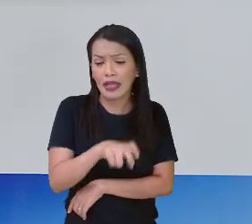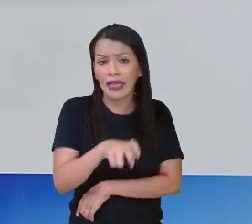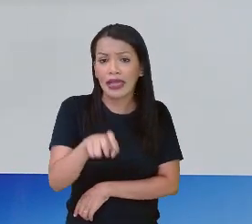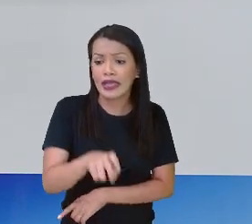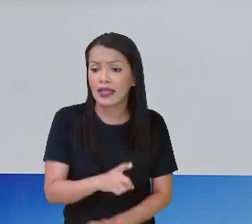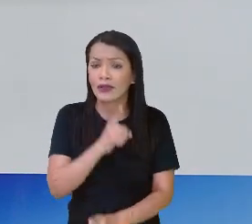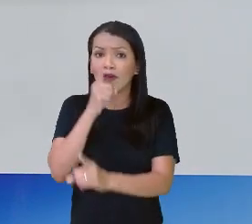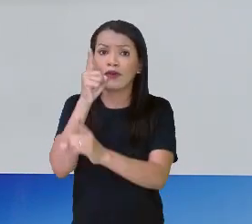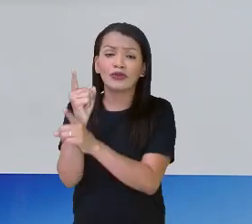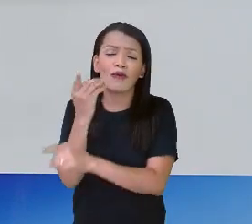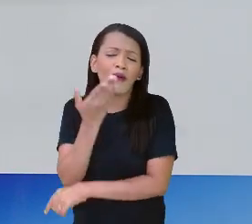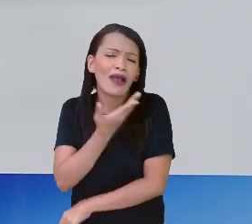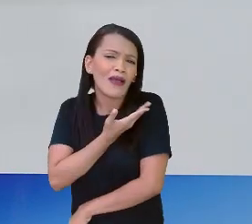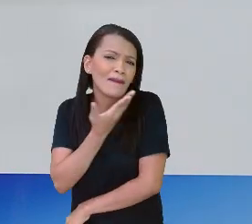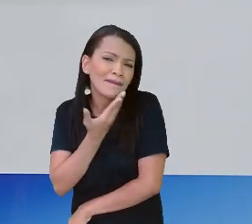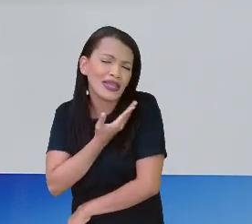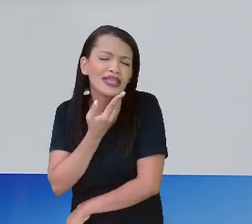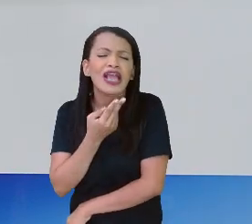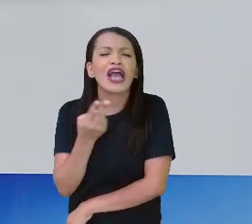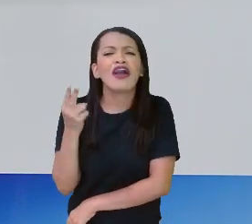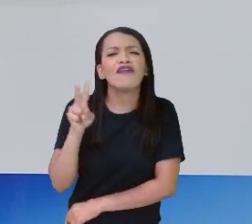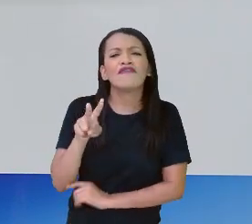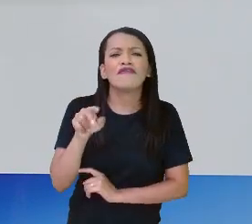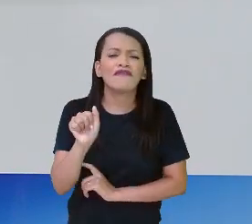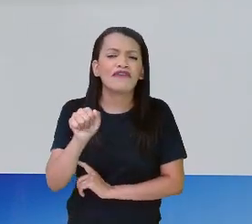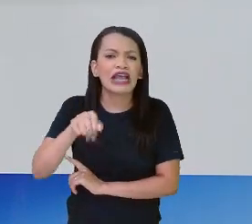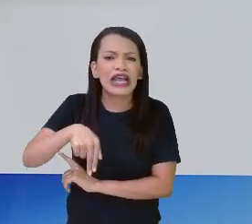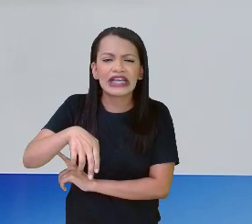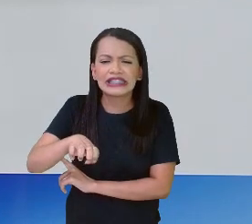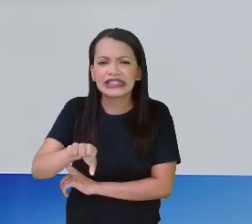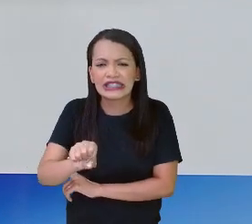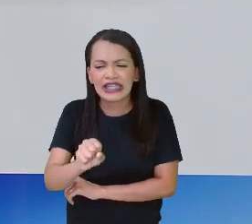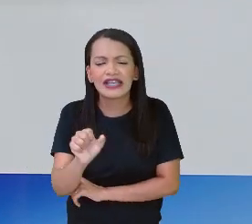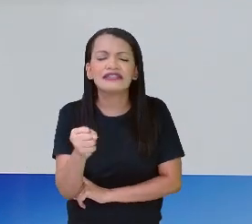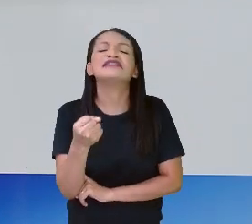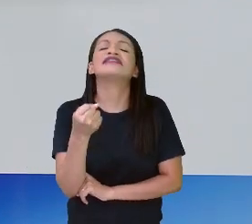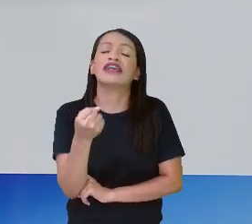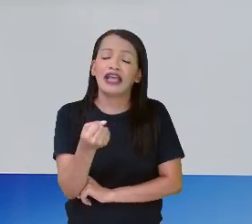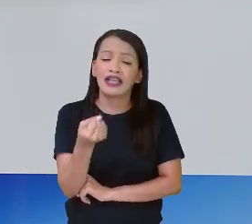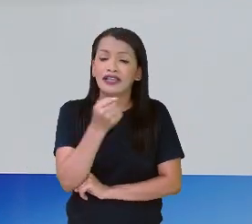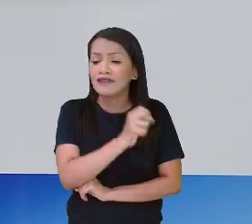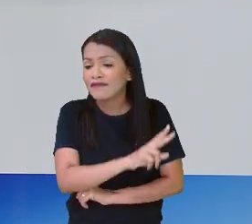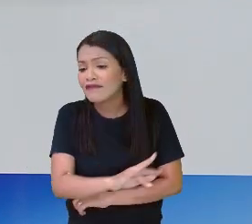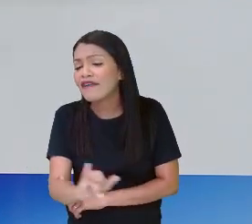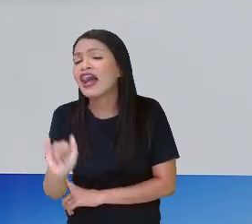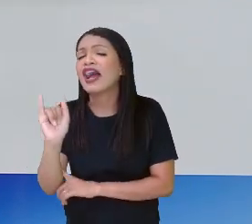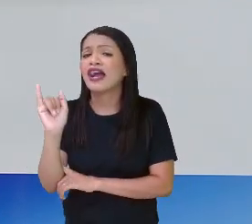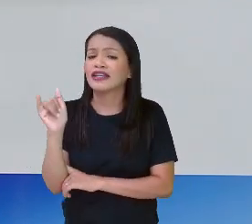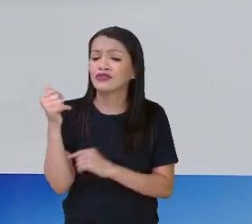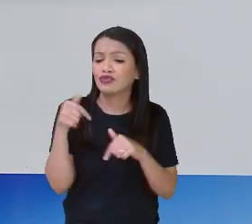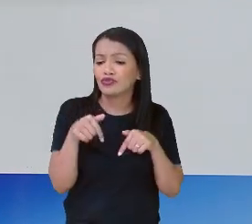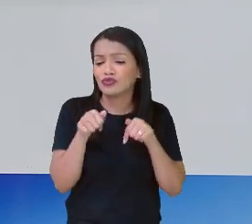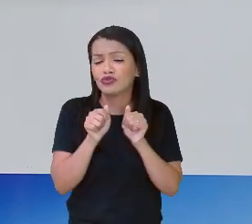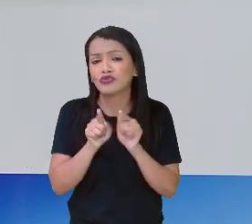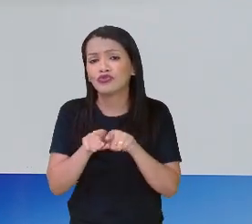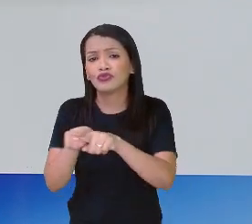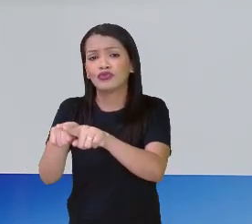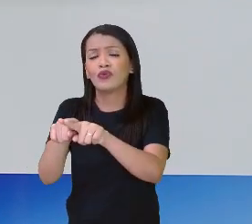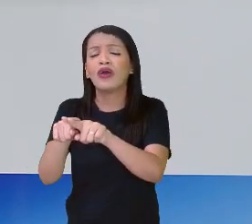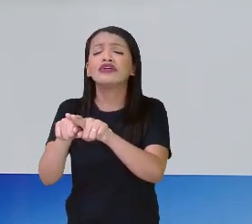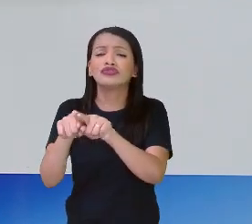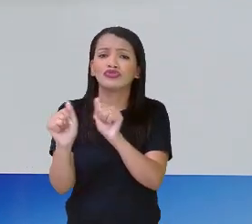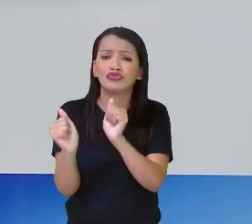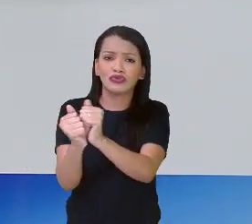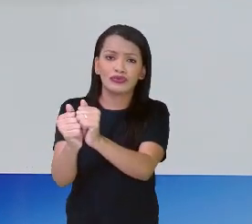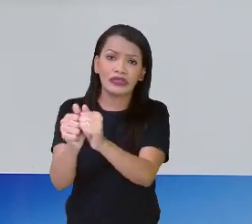amiga Vanessa, que ia trabalhar. Vê que maravilha, então já temos 2 personagens. E aí você pode acrescentar mais alguém ou não,